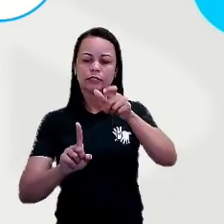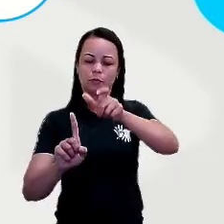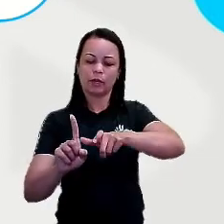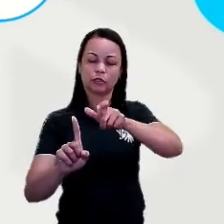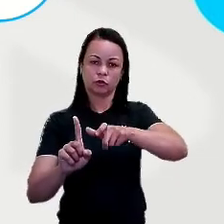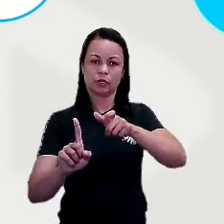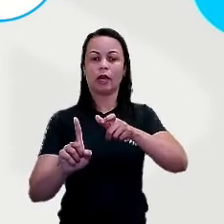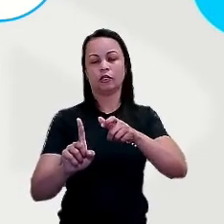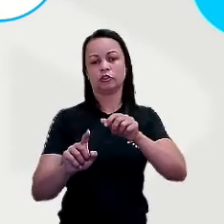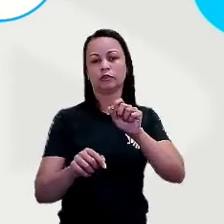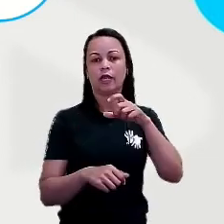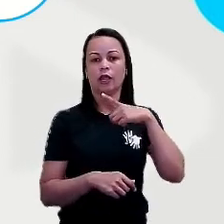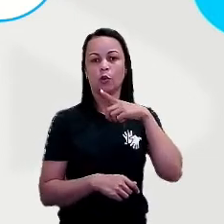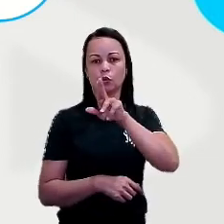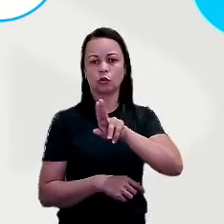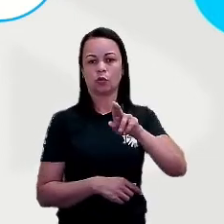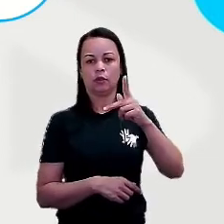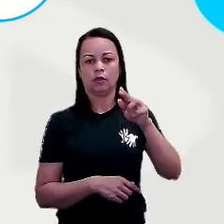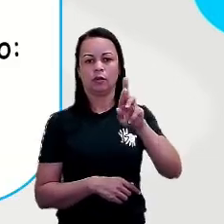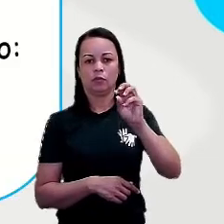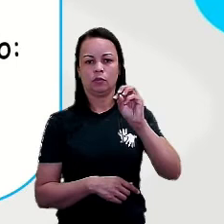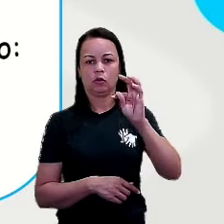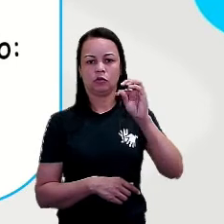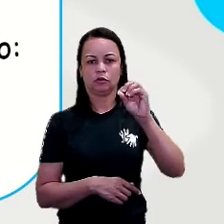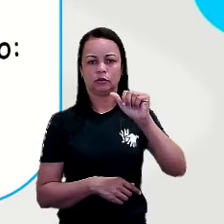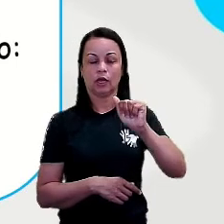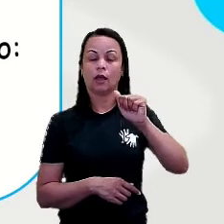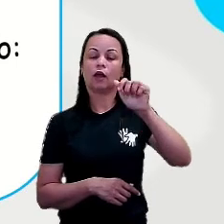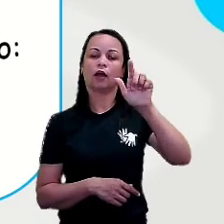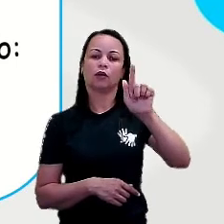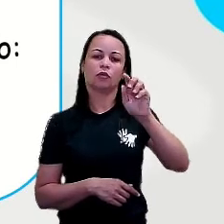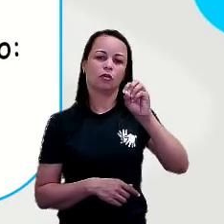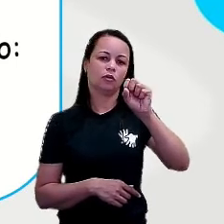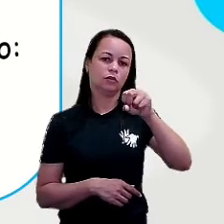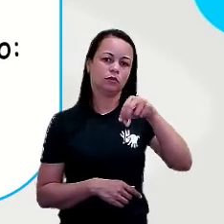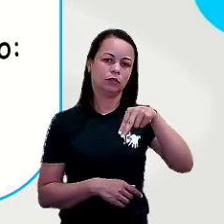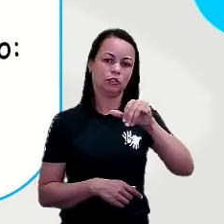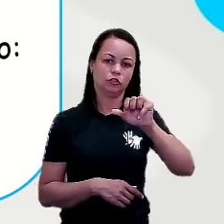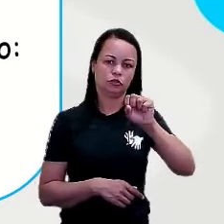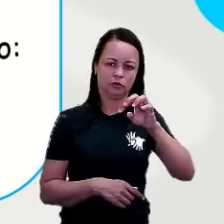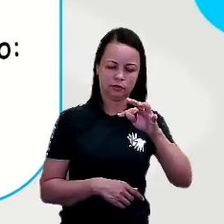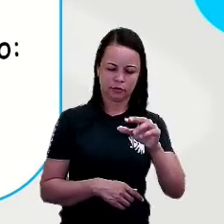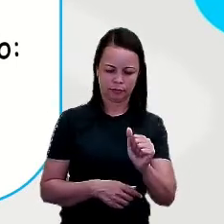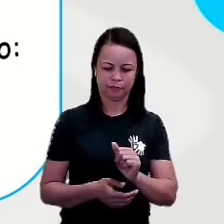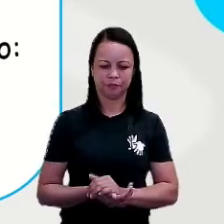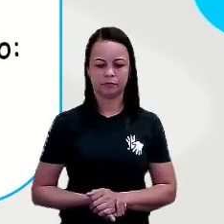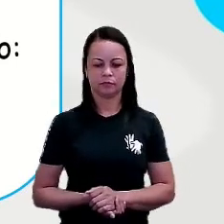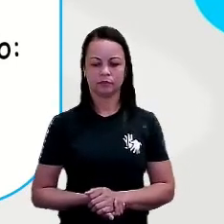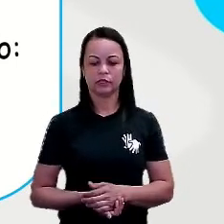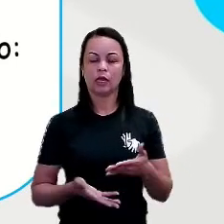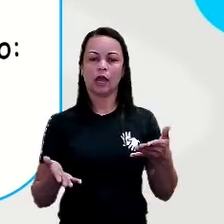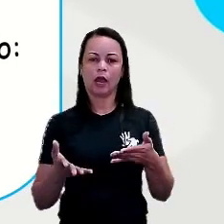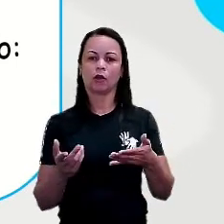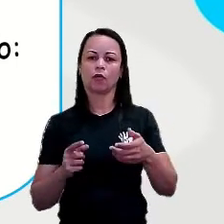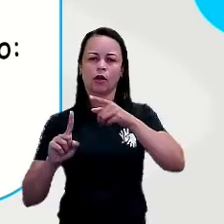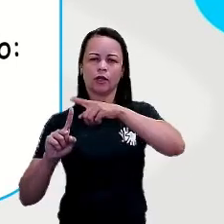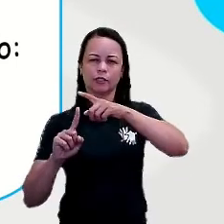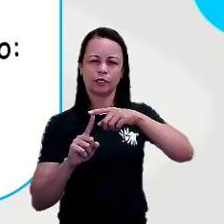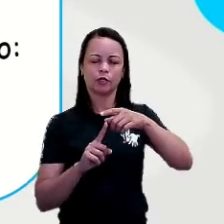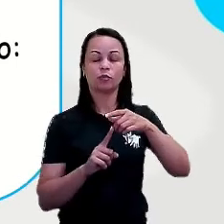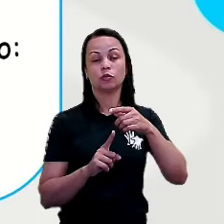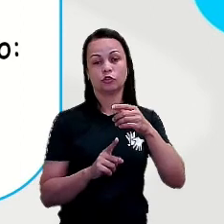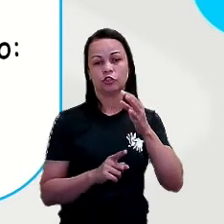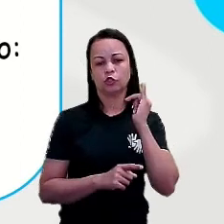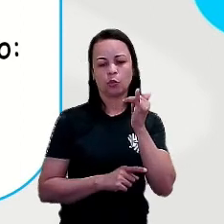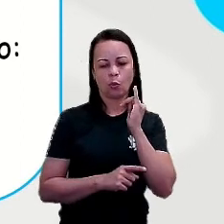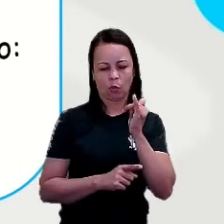de protagonista, personagem principal. E vamos agora conhecer os tipos de contos. Então, temos aí